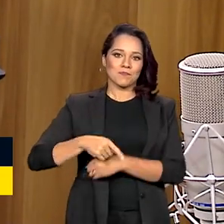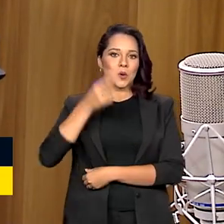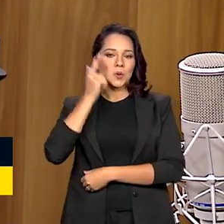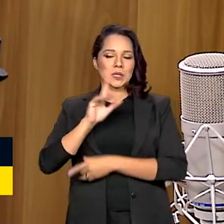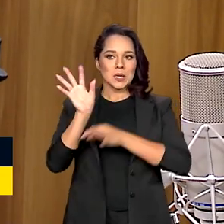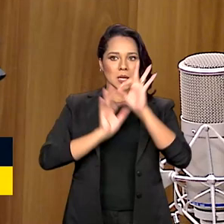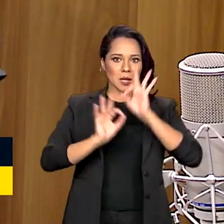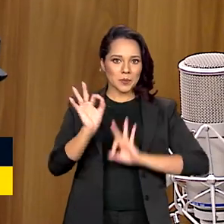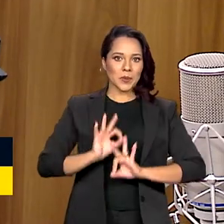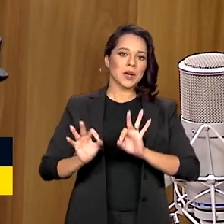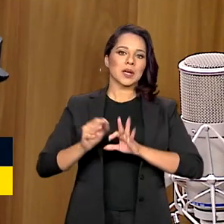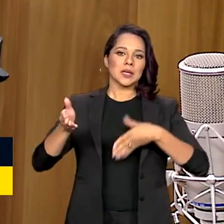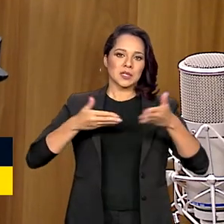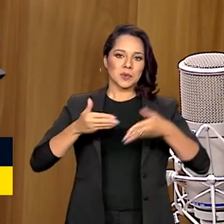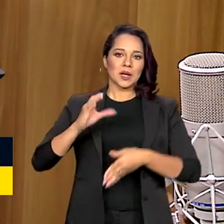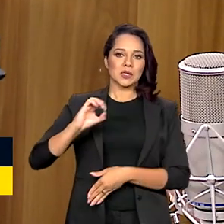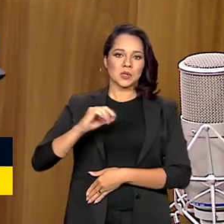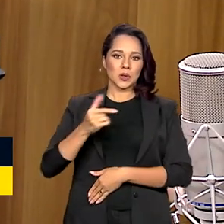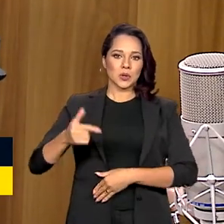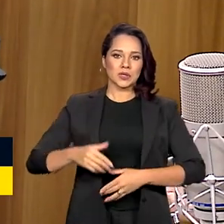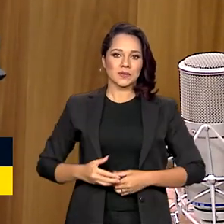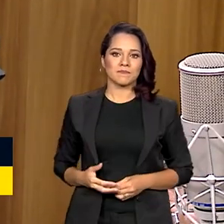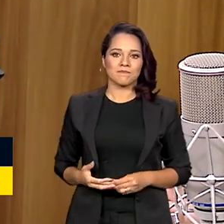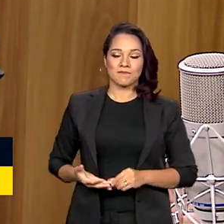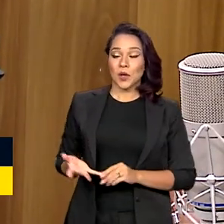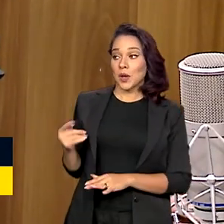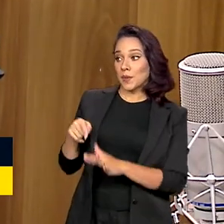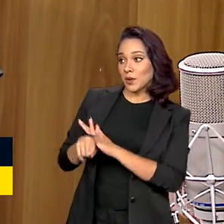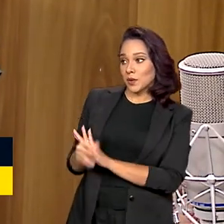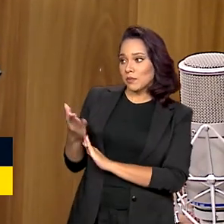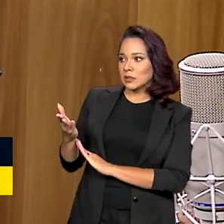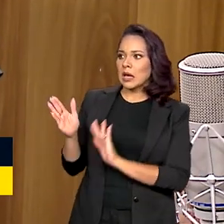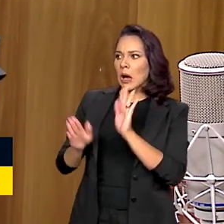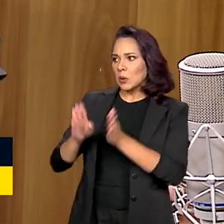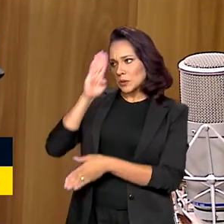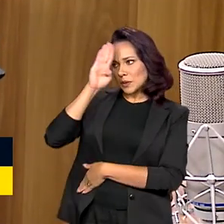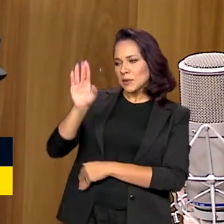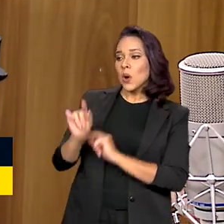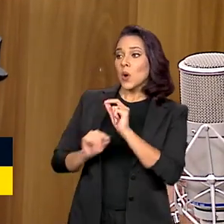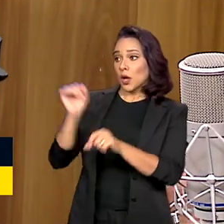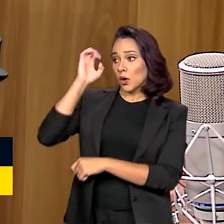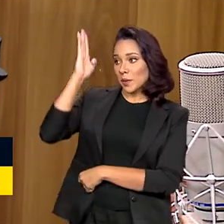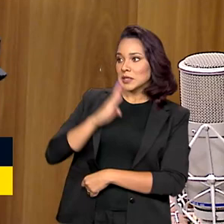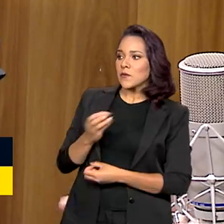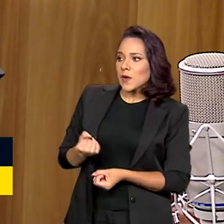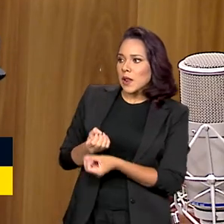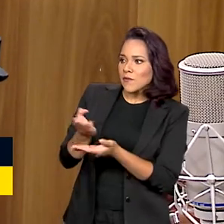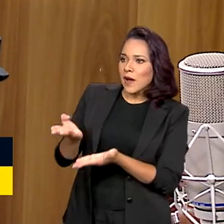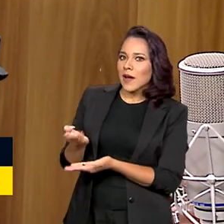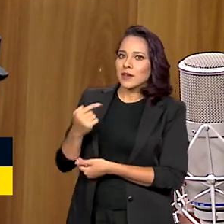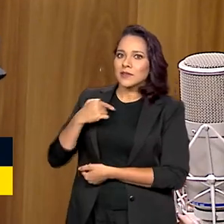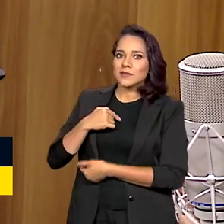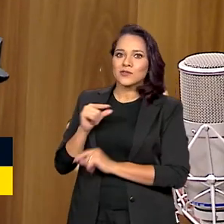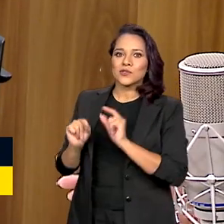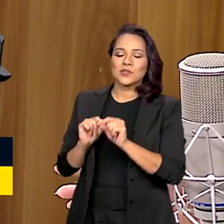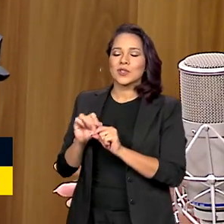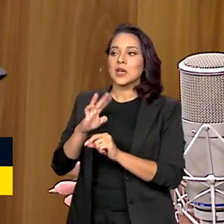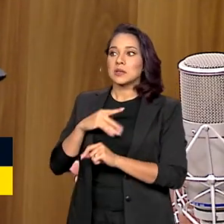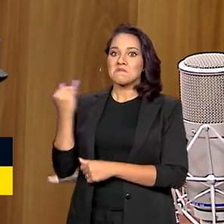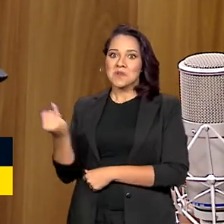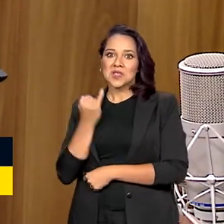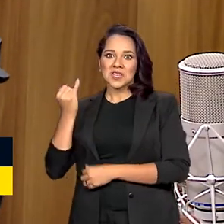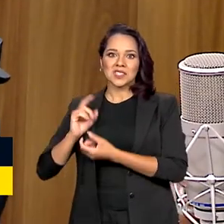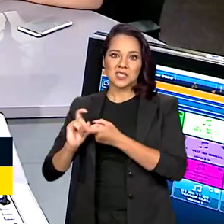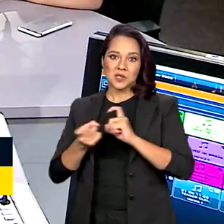começar a desenhar esse mercado de carbono. Eu ia até perguntar para o senhor alguns destaques, né? O que que o Brasil vai levar que nos torna um jogador de peso